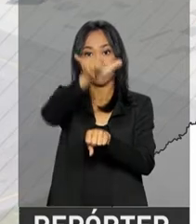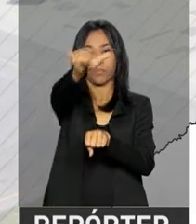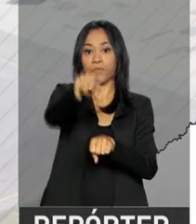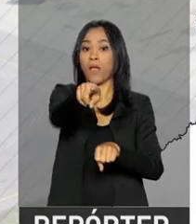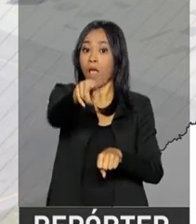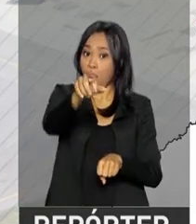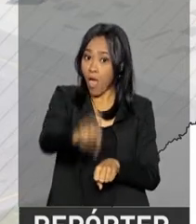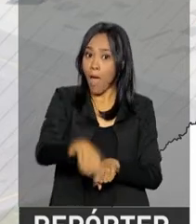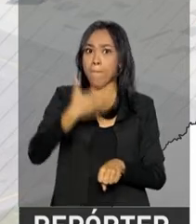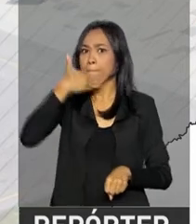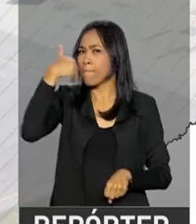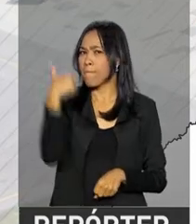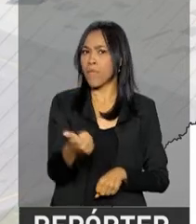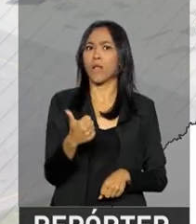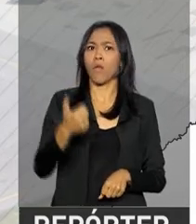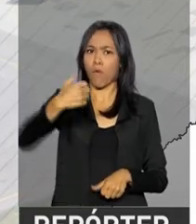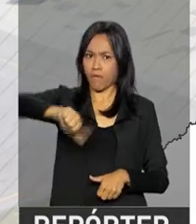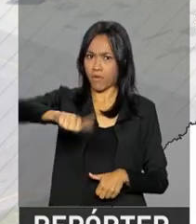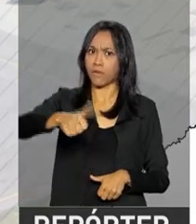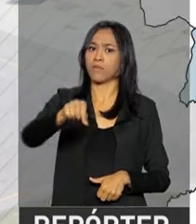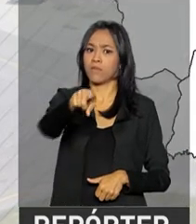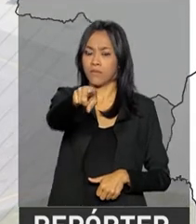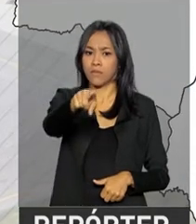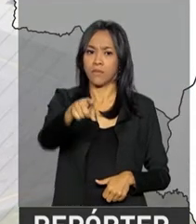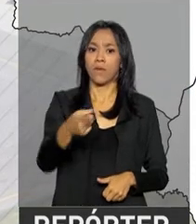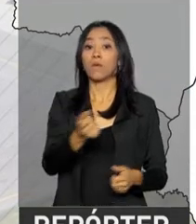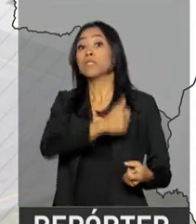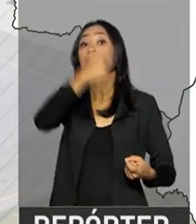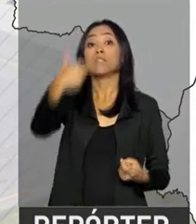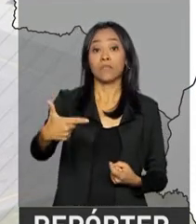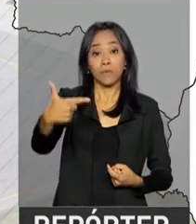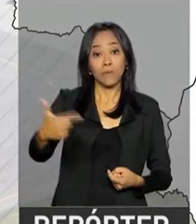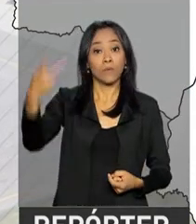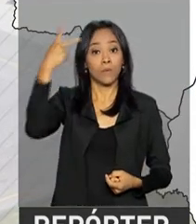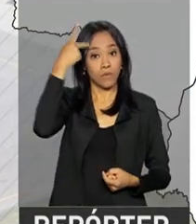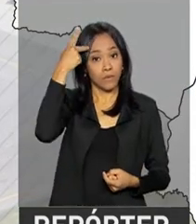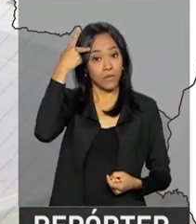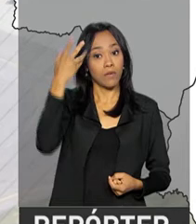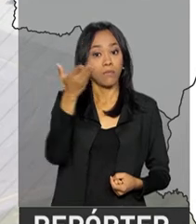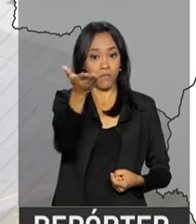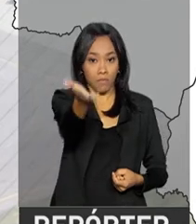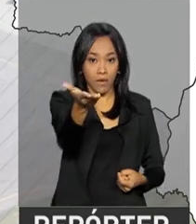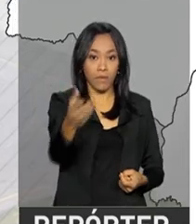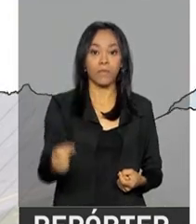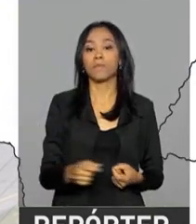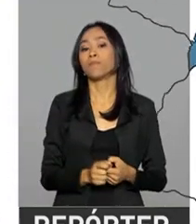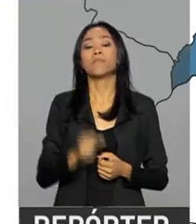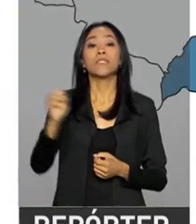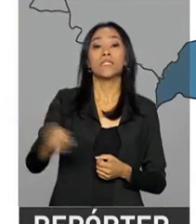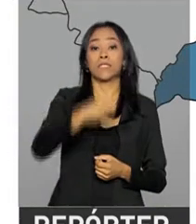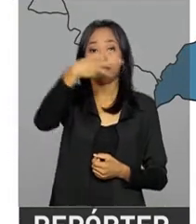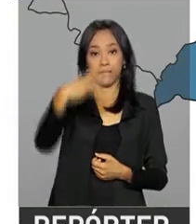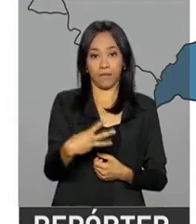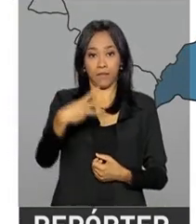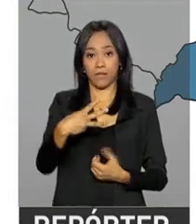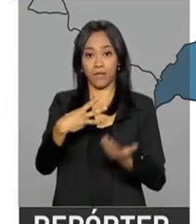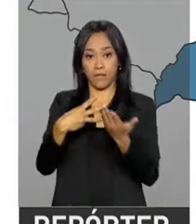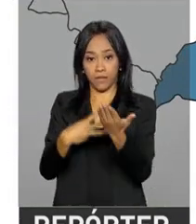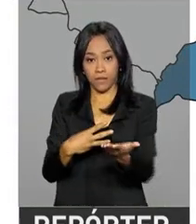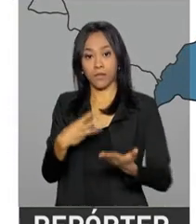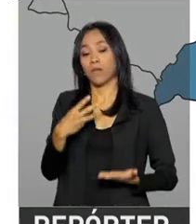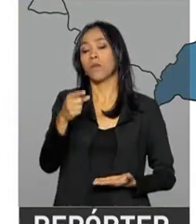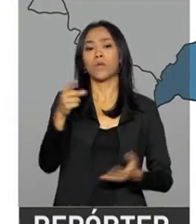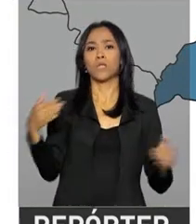o terminal com a melhor avaliação. Em segundo lugar, ficou Viracopos, em São Paulo. E em terceiro lugar,